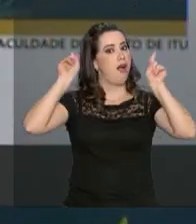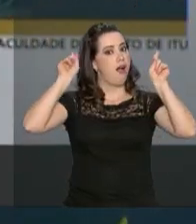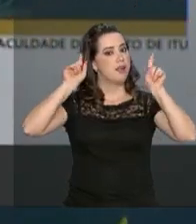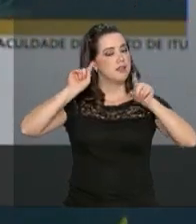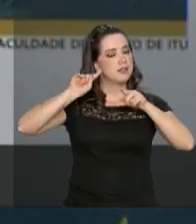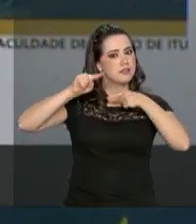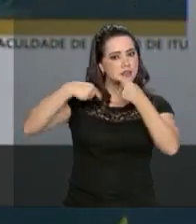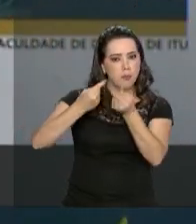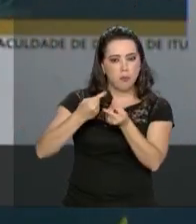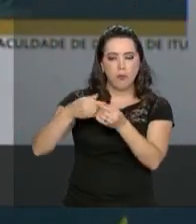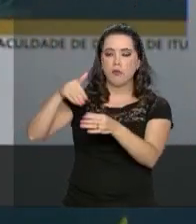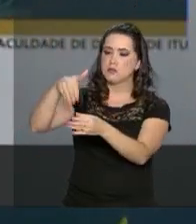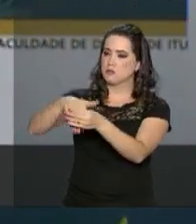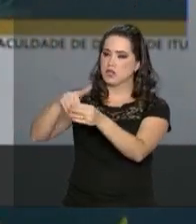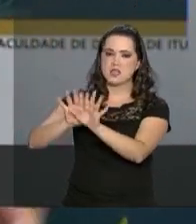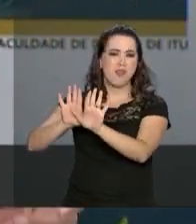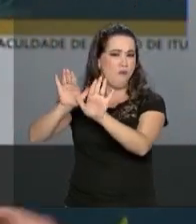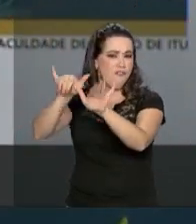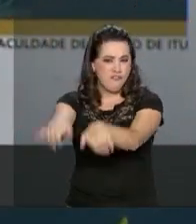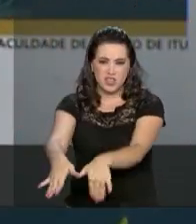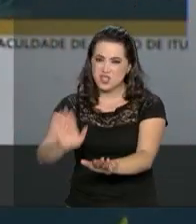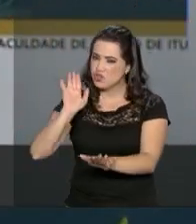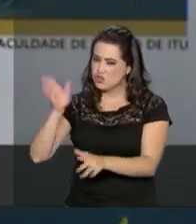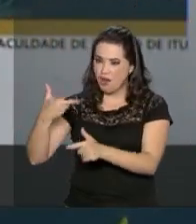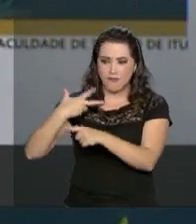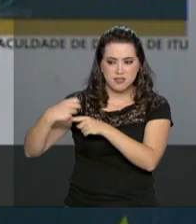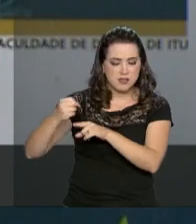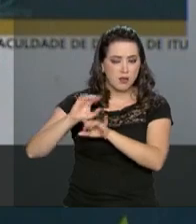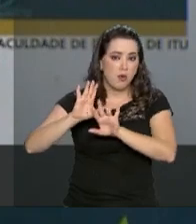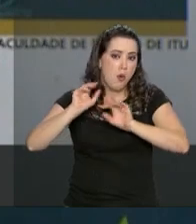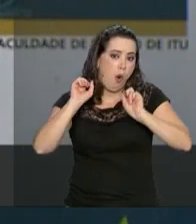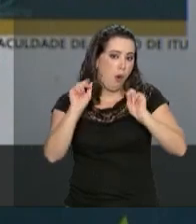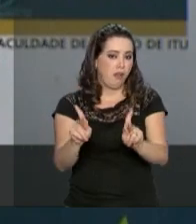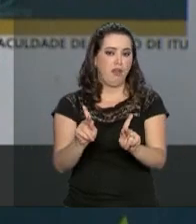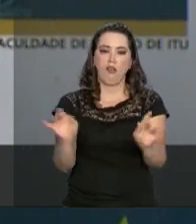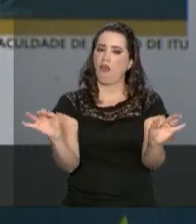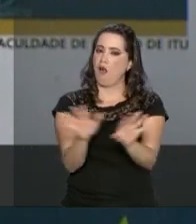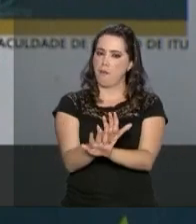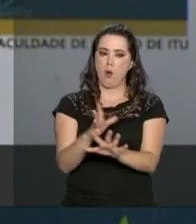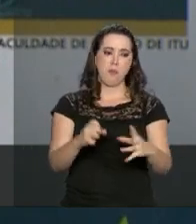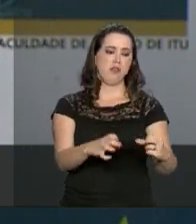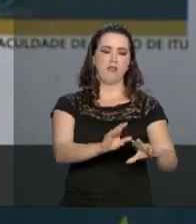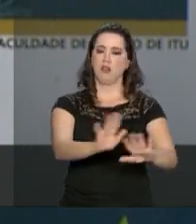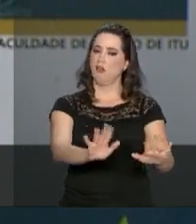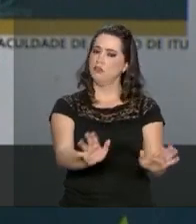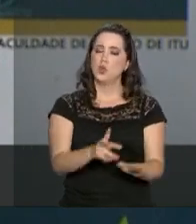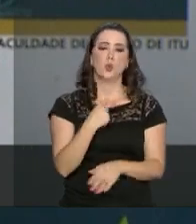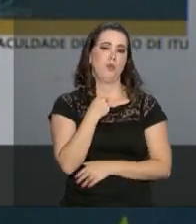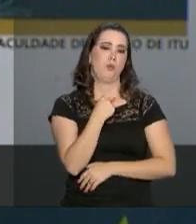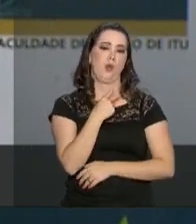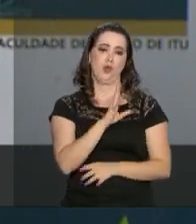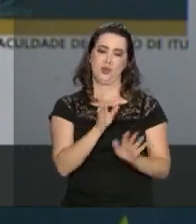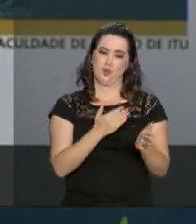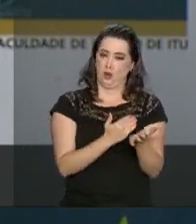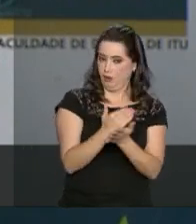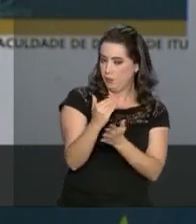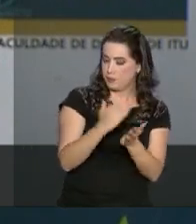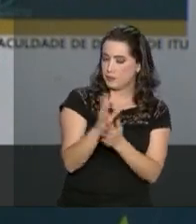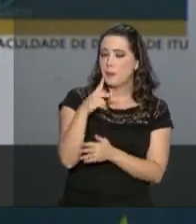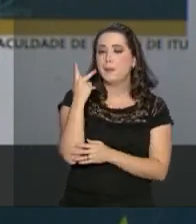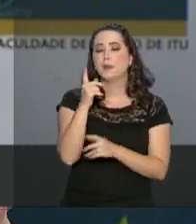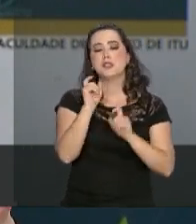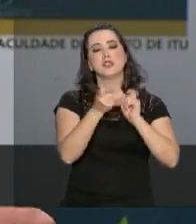se elegem os governantes, você passa por um outro momento, que é o momento político-administrativo. E no momento